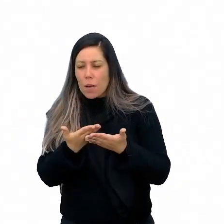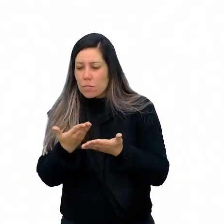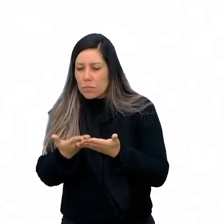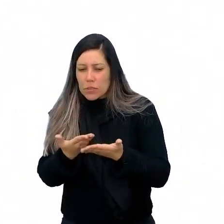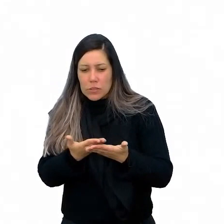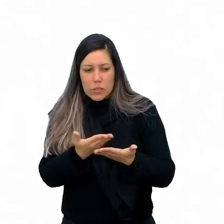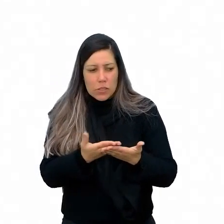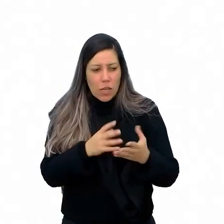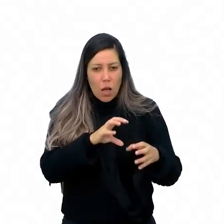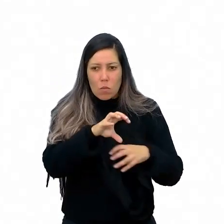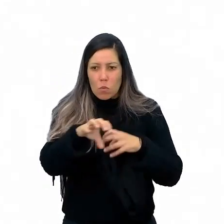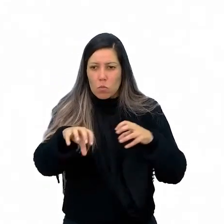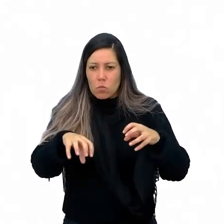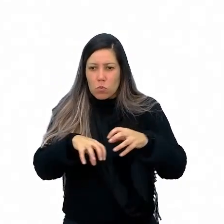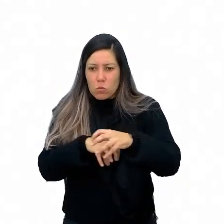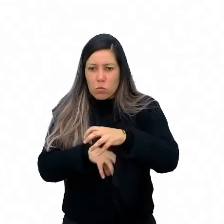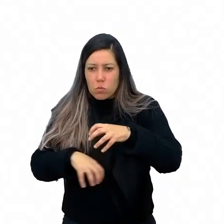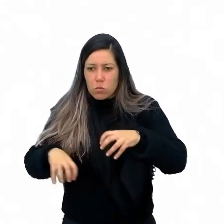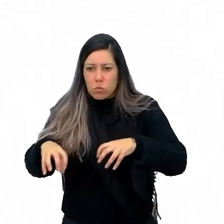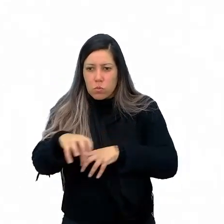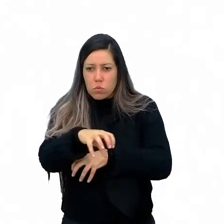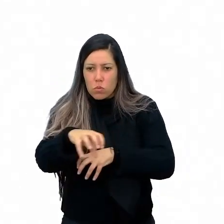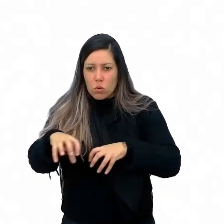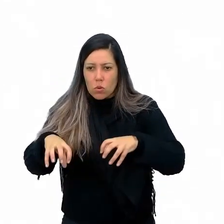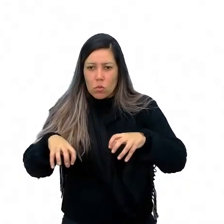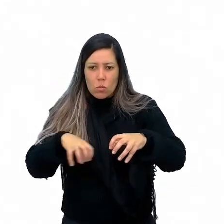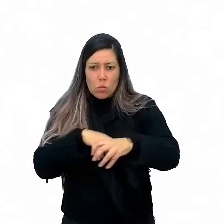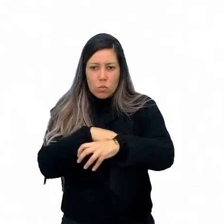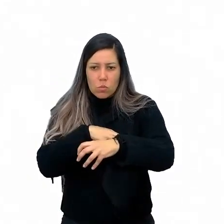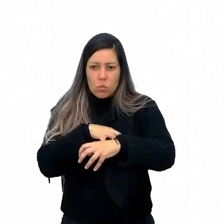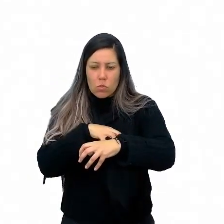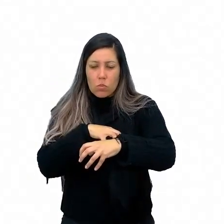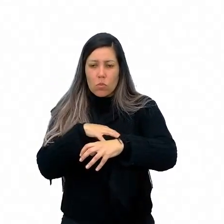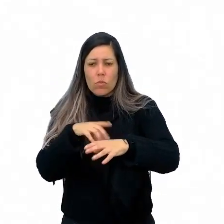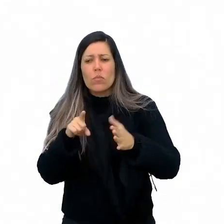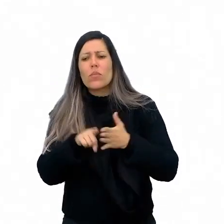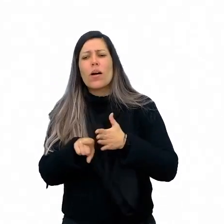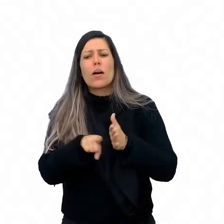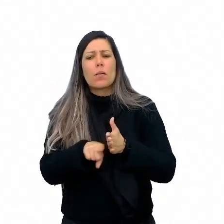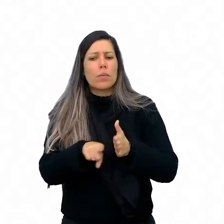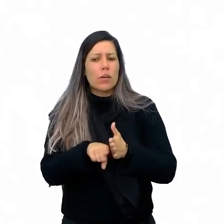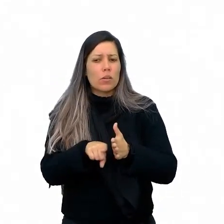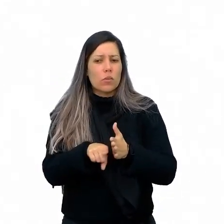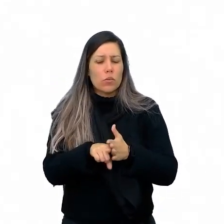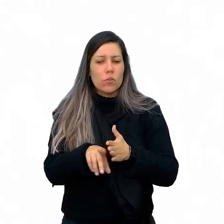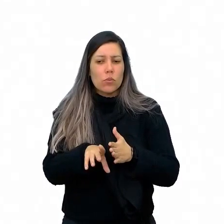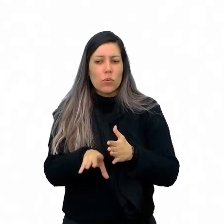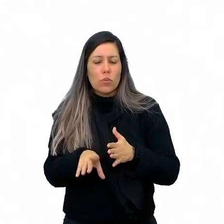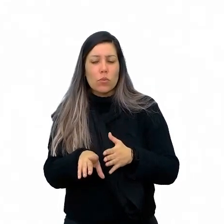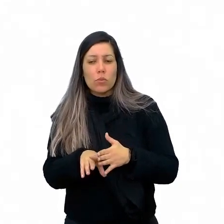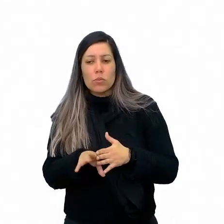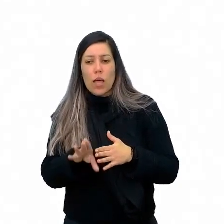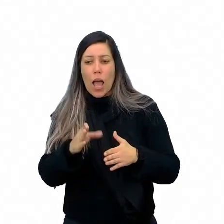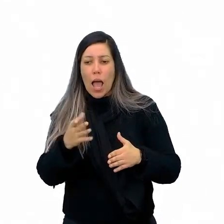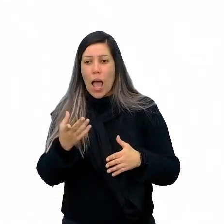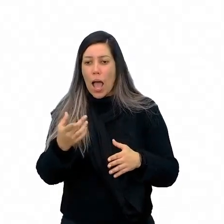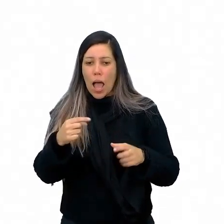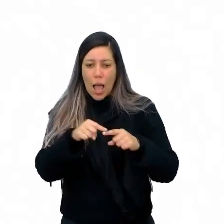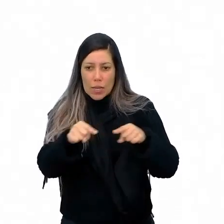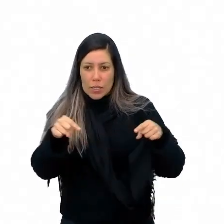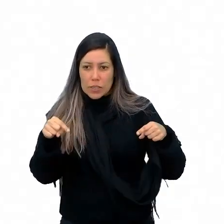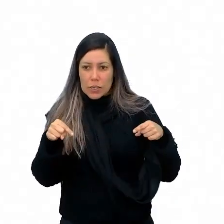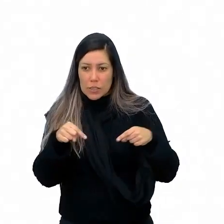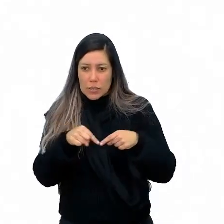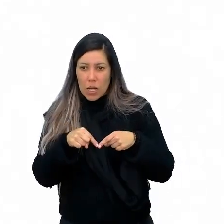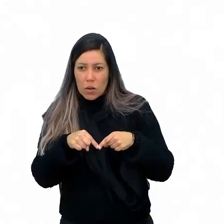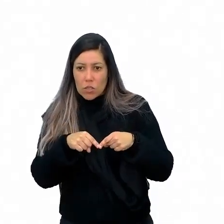nós temos a sala de aula invertida. A pergunta é: será que, por exemplo, a sala de aula invertida é o